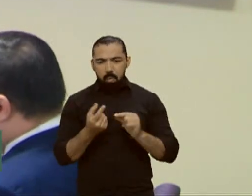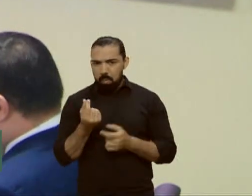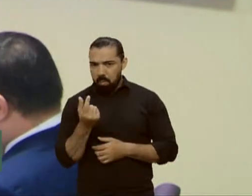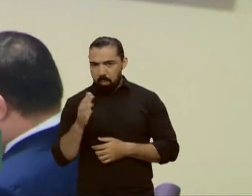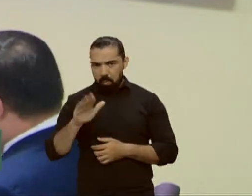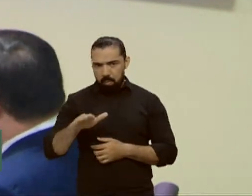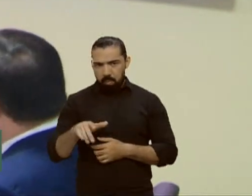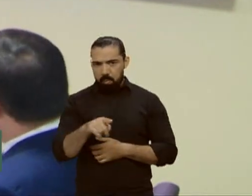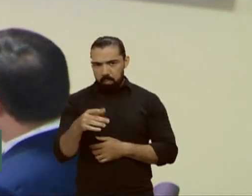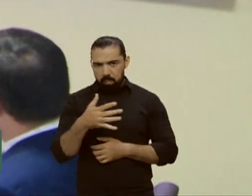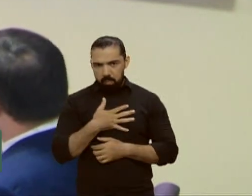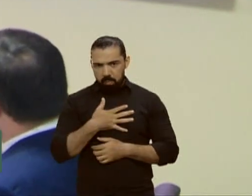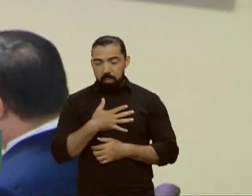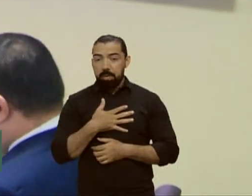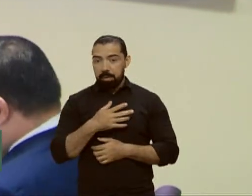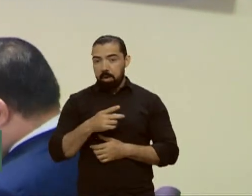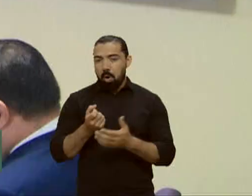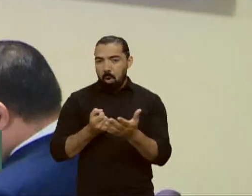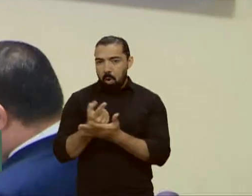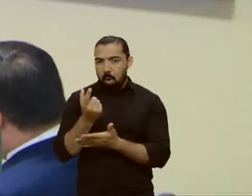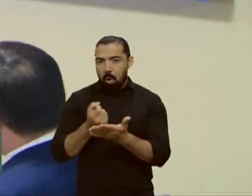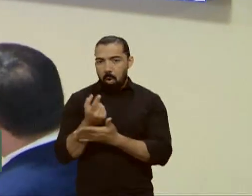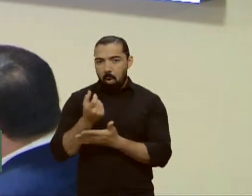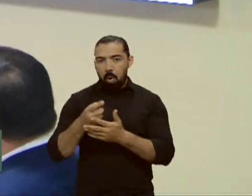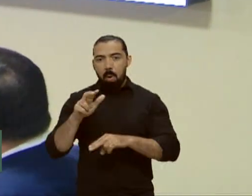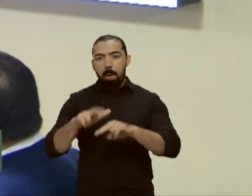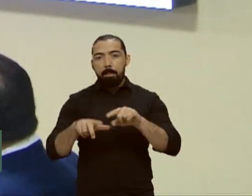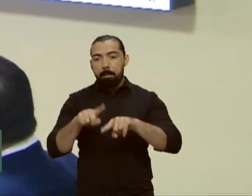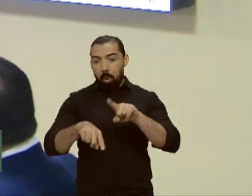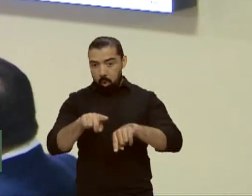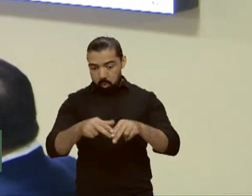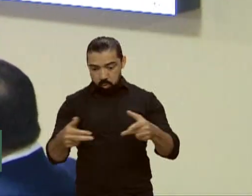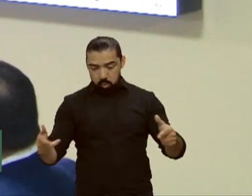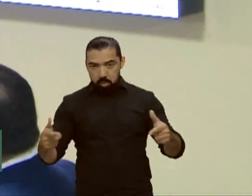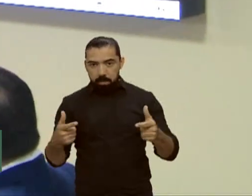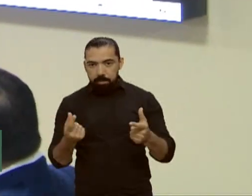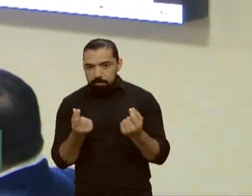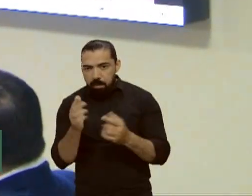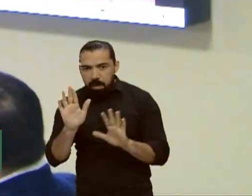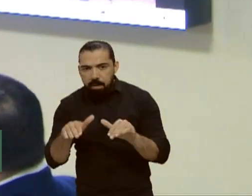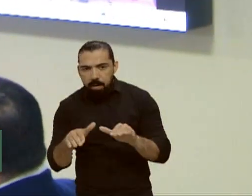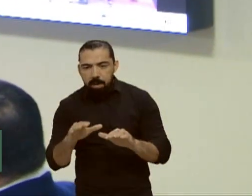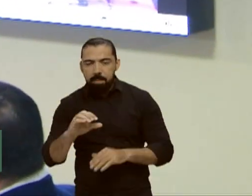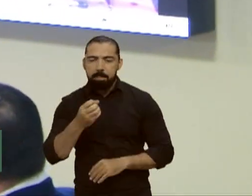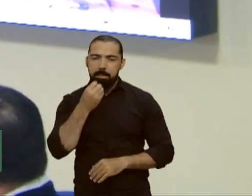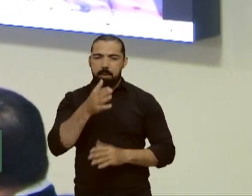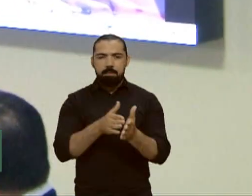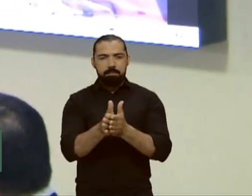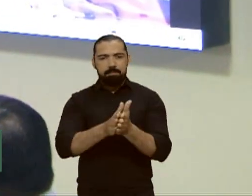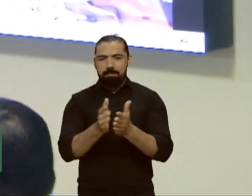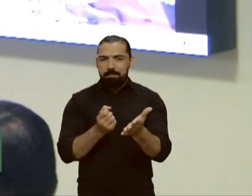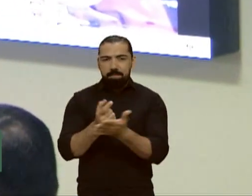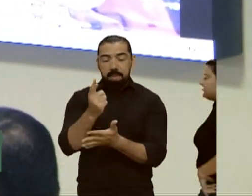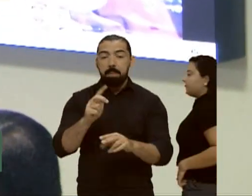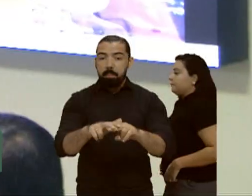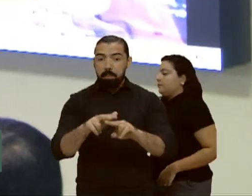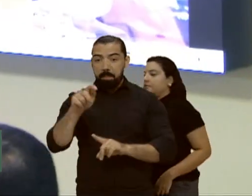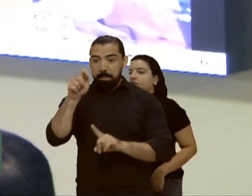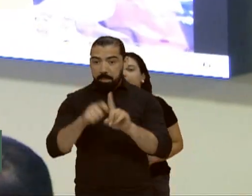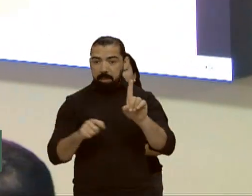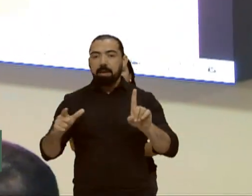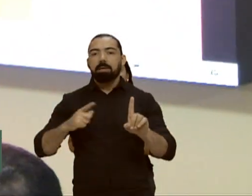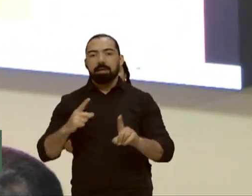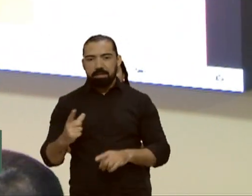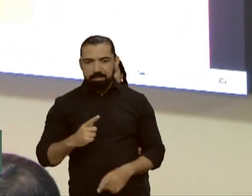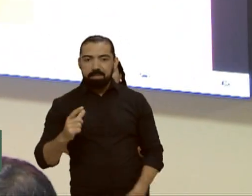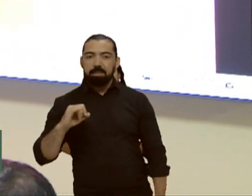promoção? Comprar aquele item tão desejado em oferta é tudo de bom. Por isso, o mês da Black Friday costuma